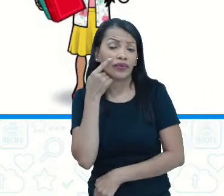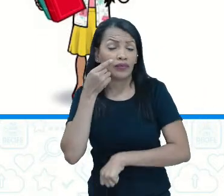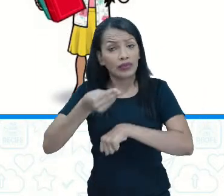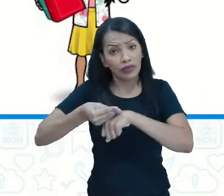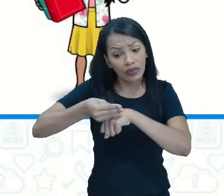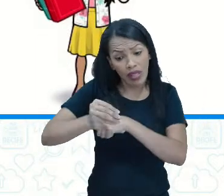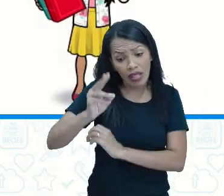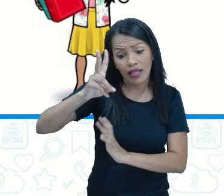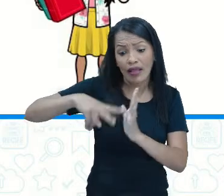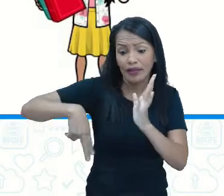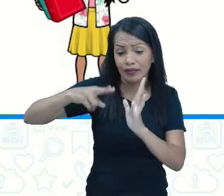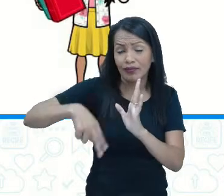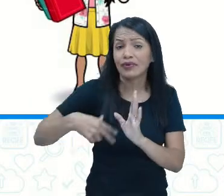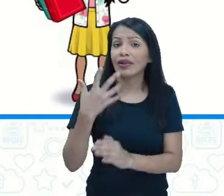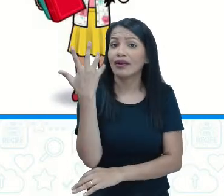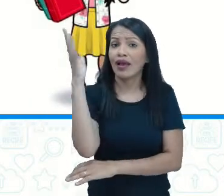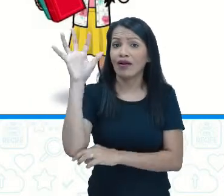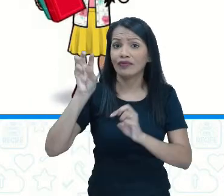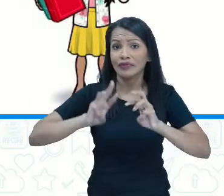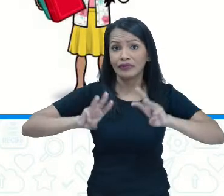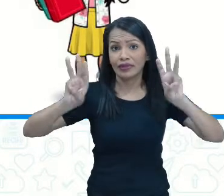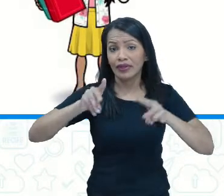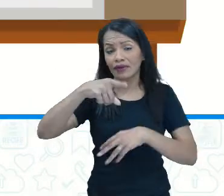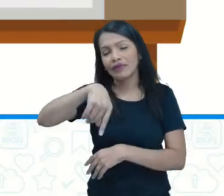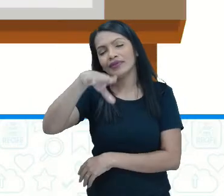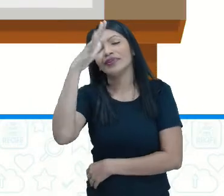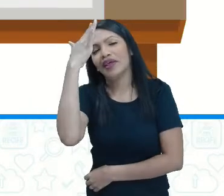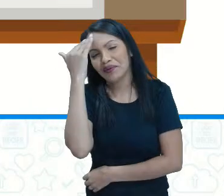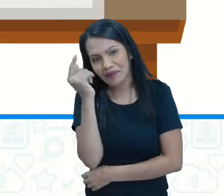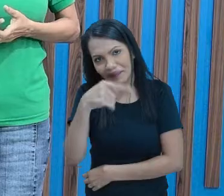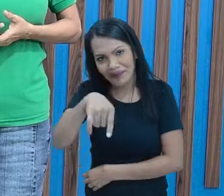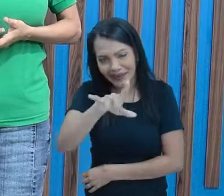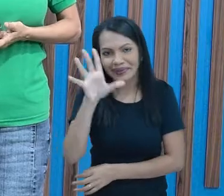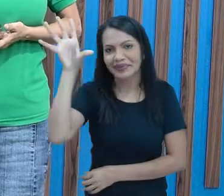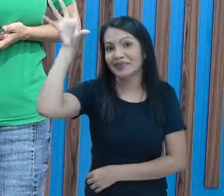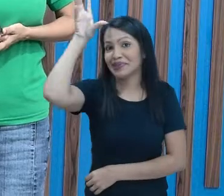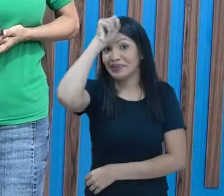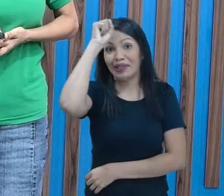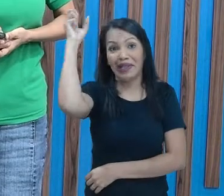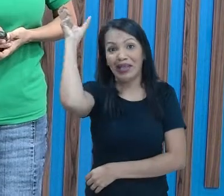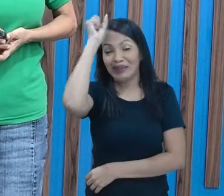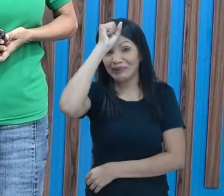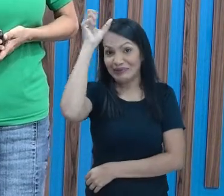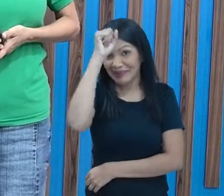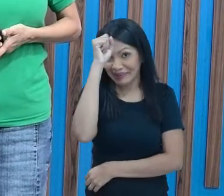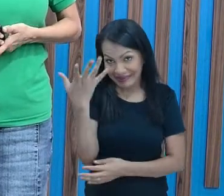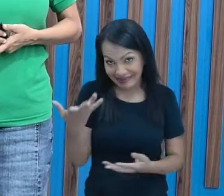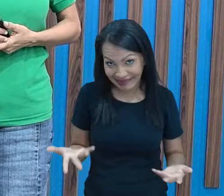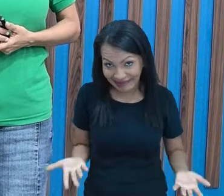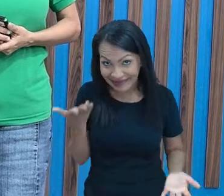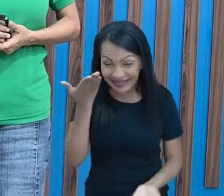de livros, não é? E eu tenho certeza que você aprendeu muito, não é, com